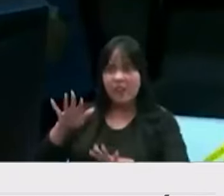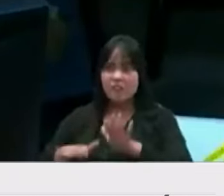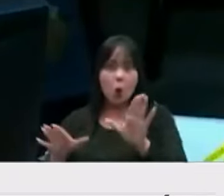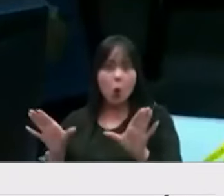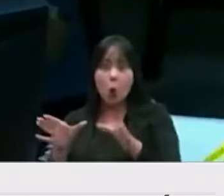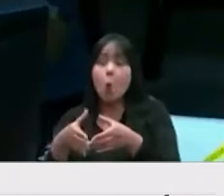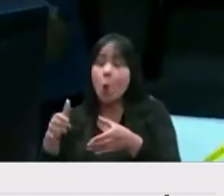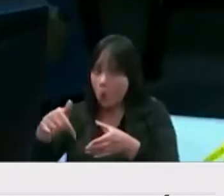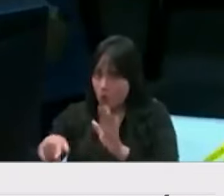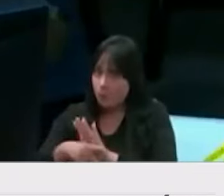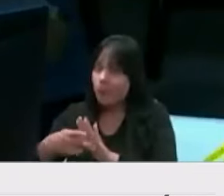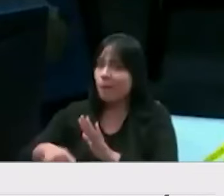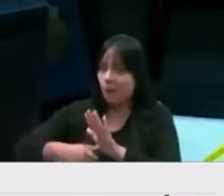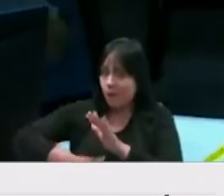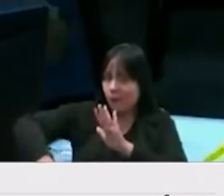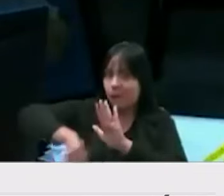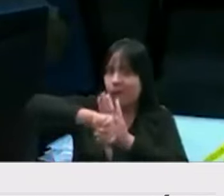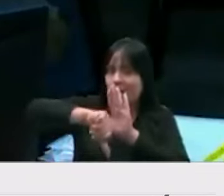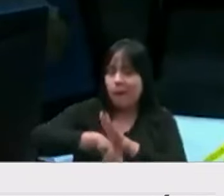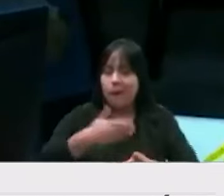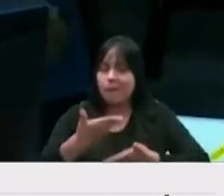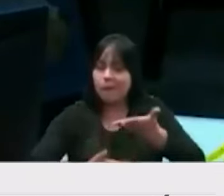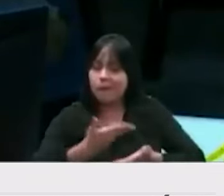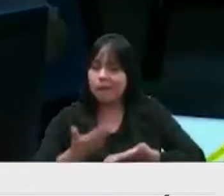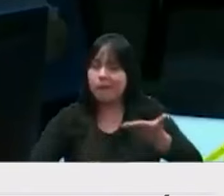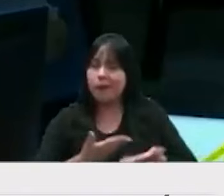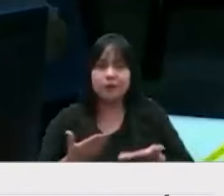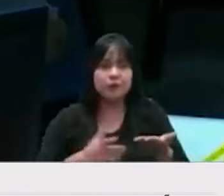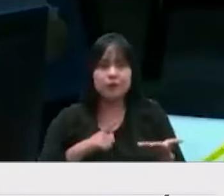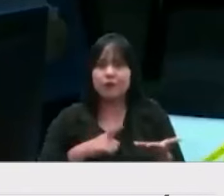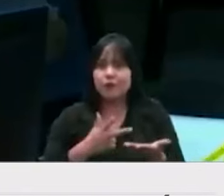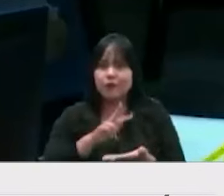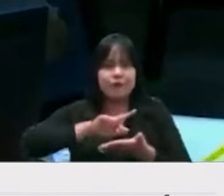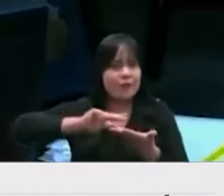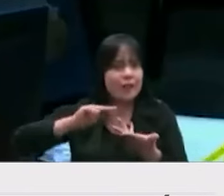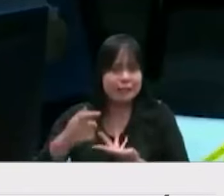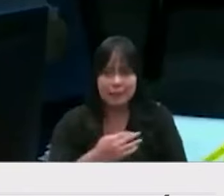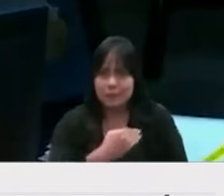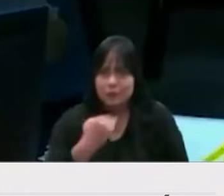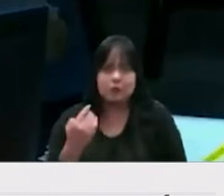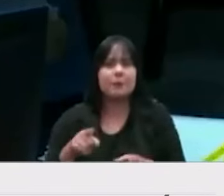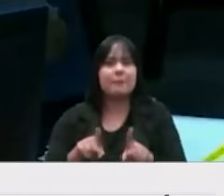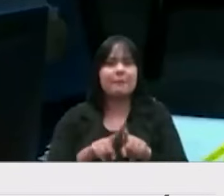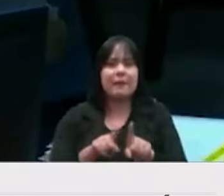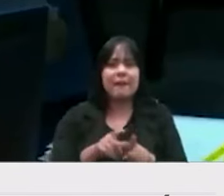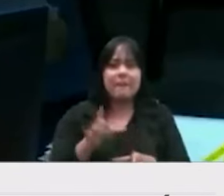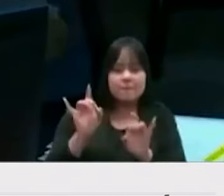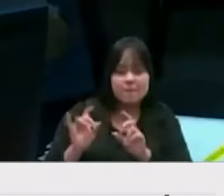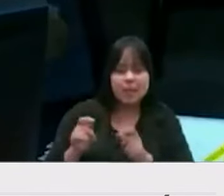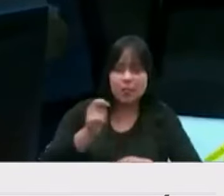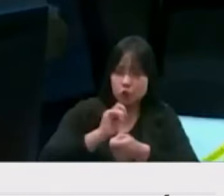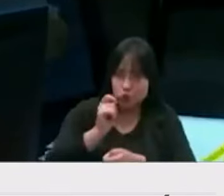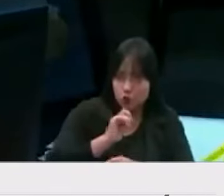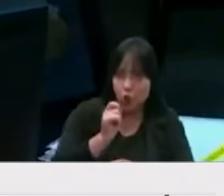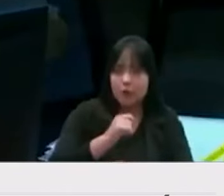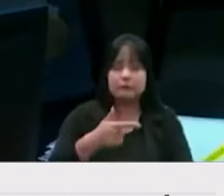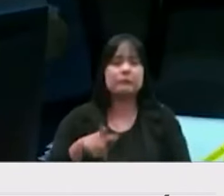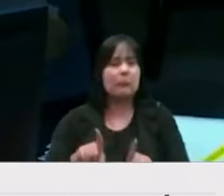pretende enfrentar as fake news com adequação ao direito digital para o entendimento dos